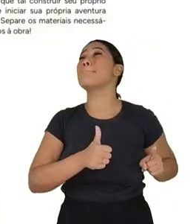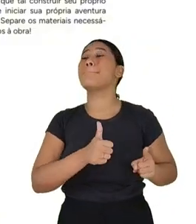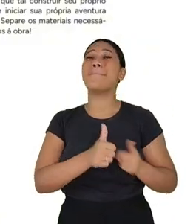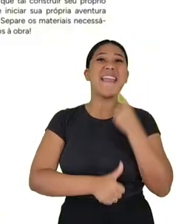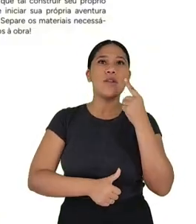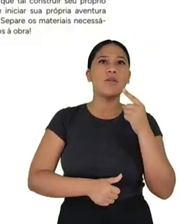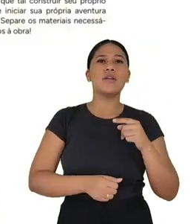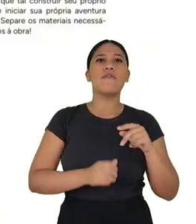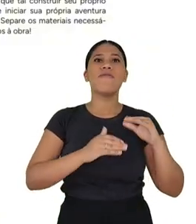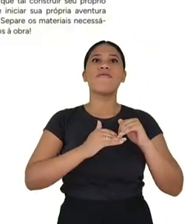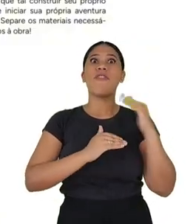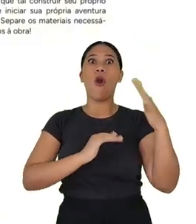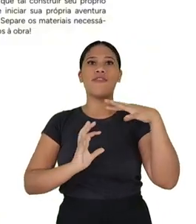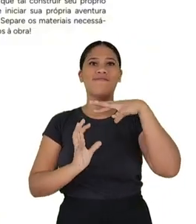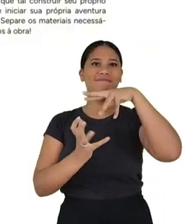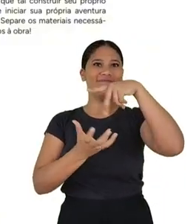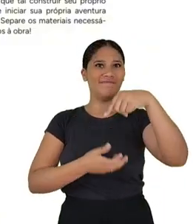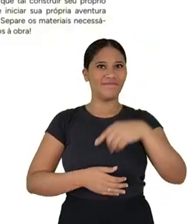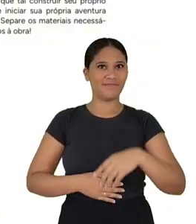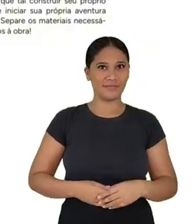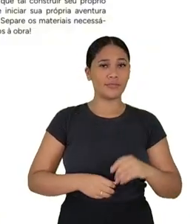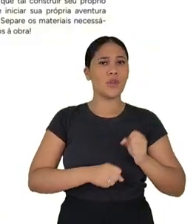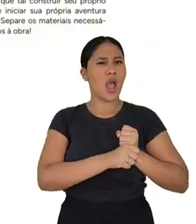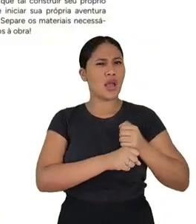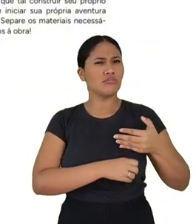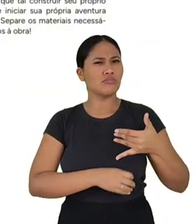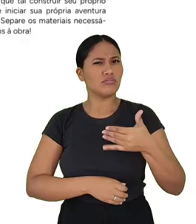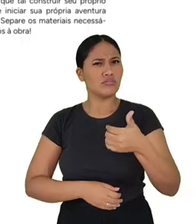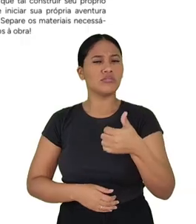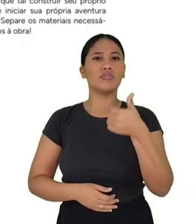Terra. Poucos anos depois, em